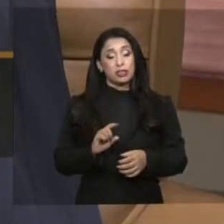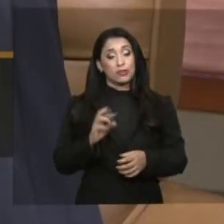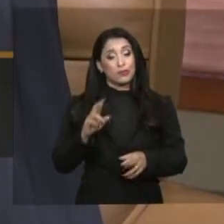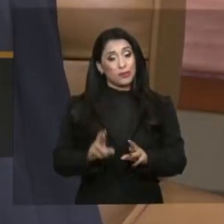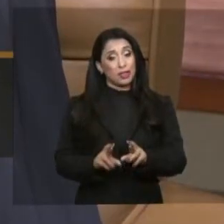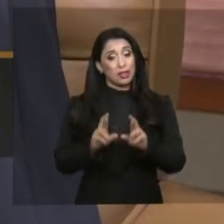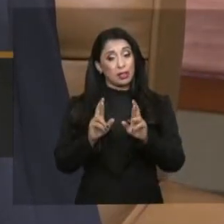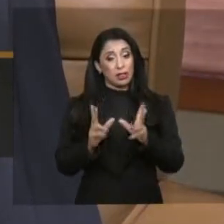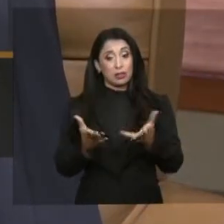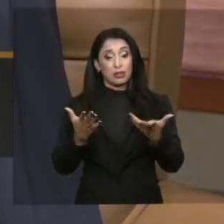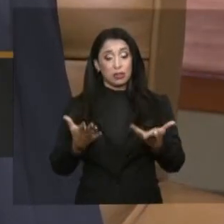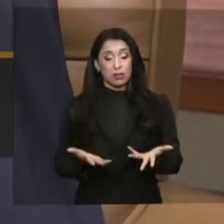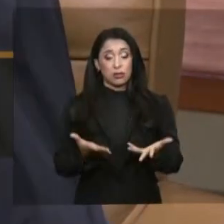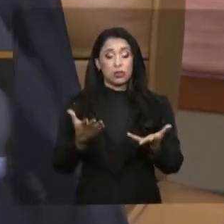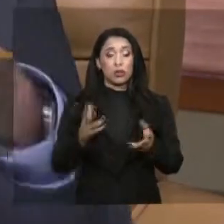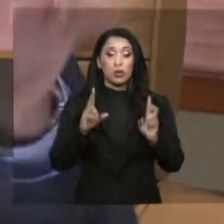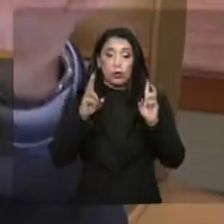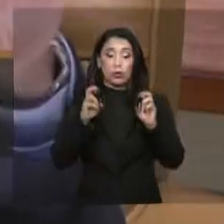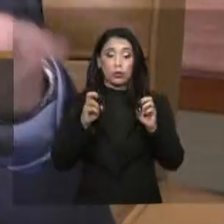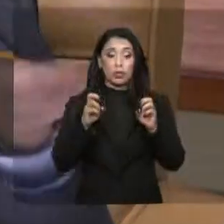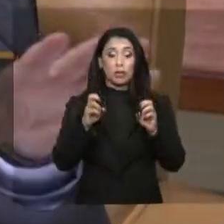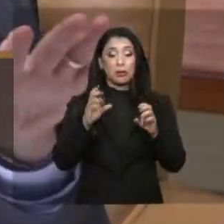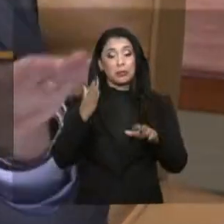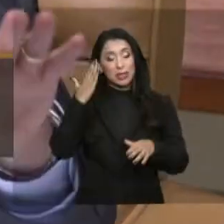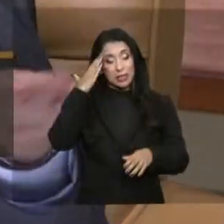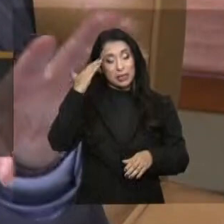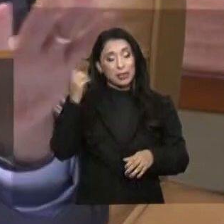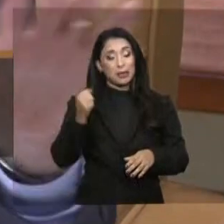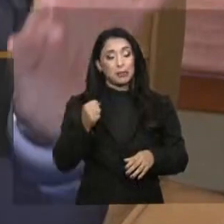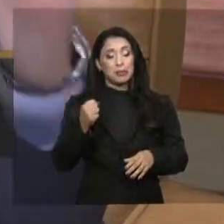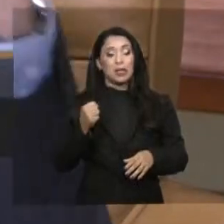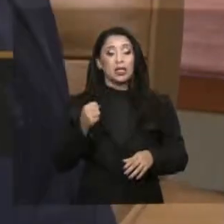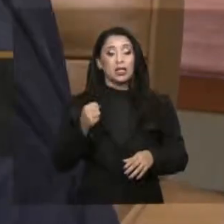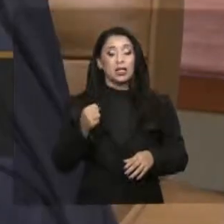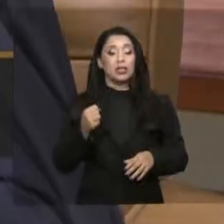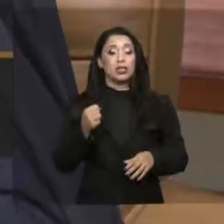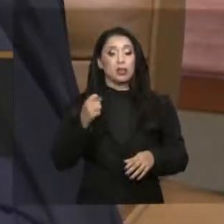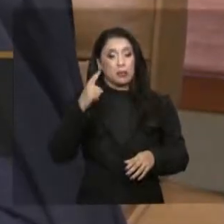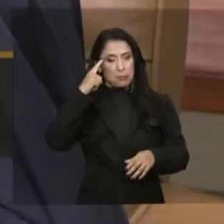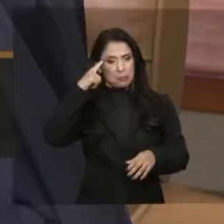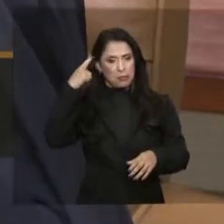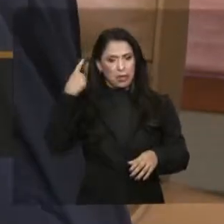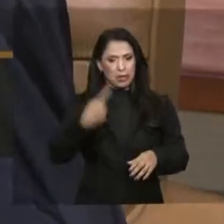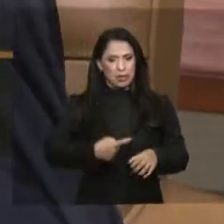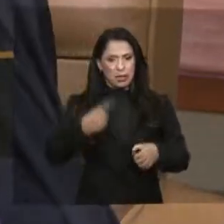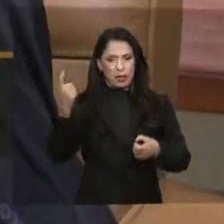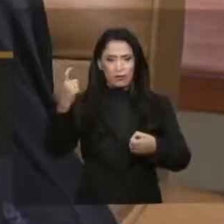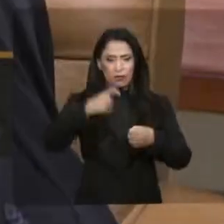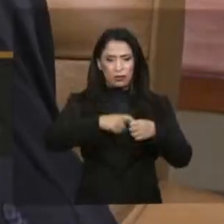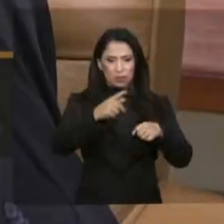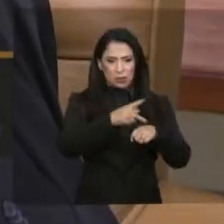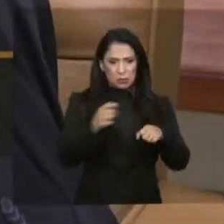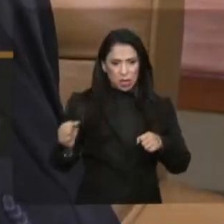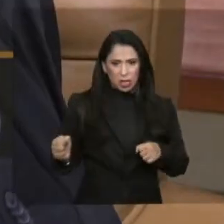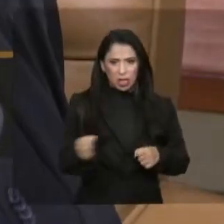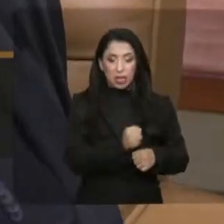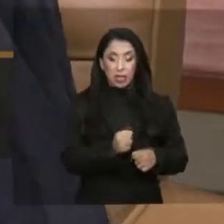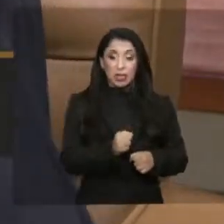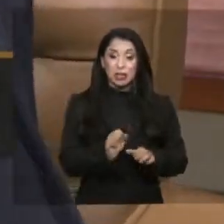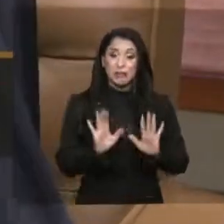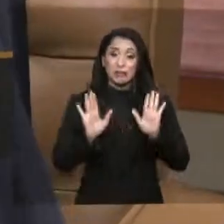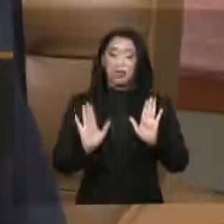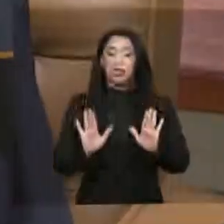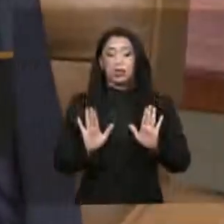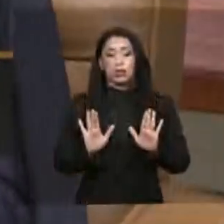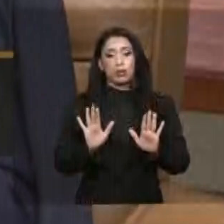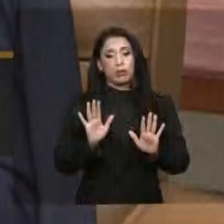dizer que a extradição é já um procedimento que não tem natureza criminal, né? Só